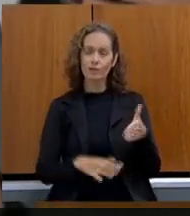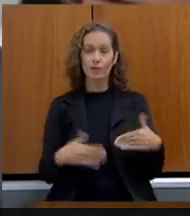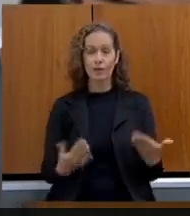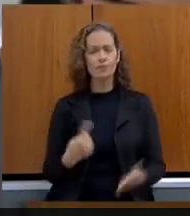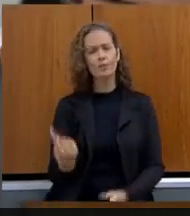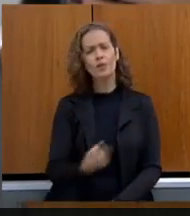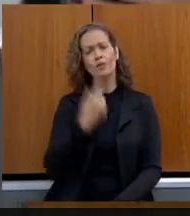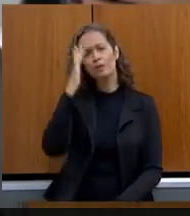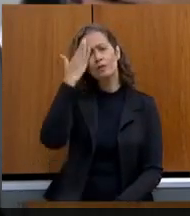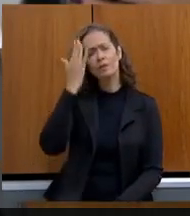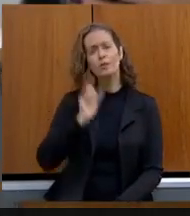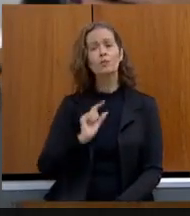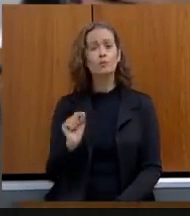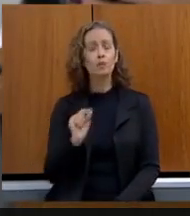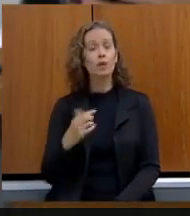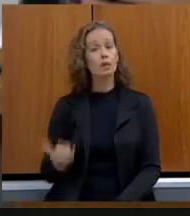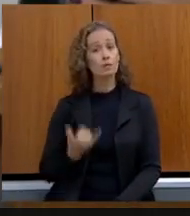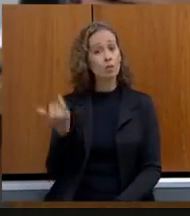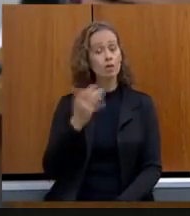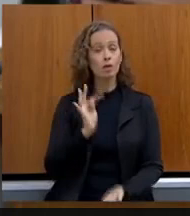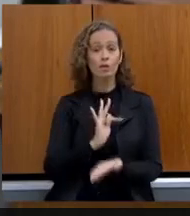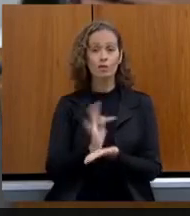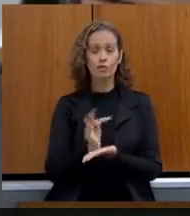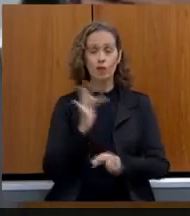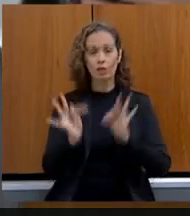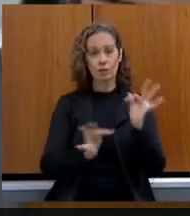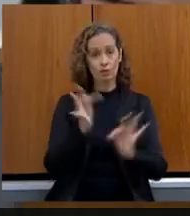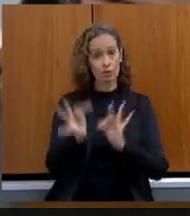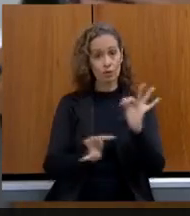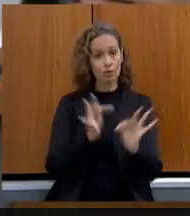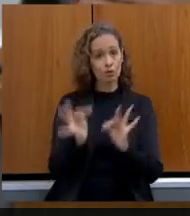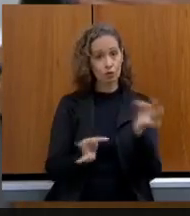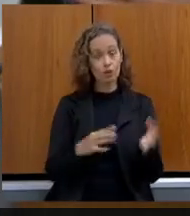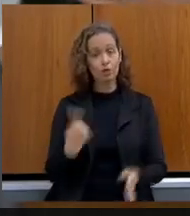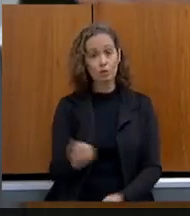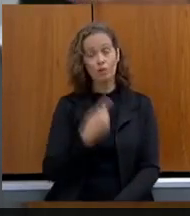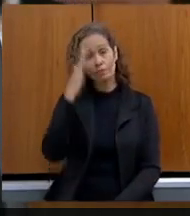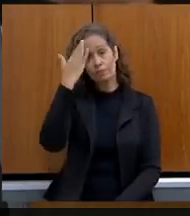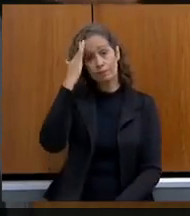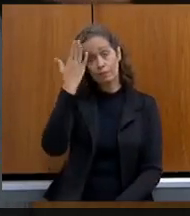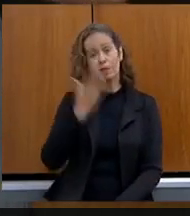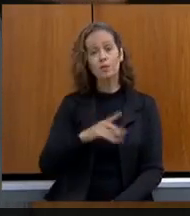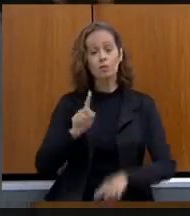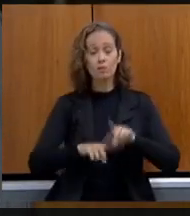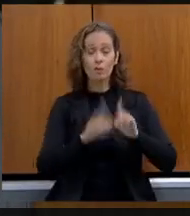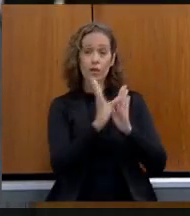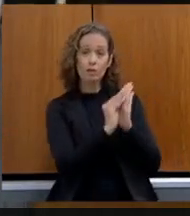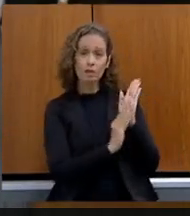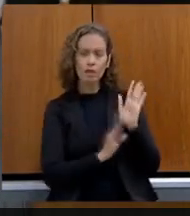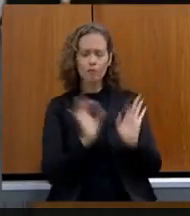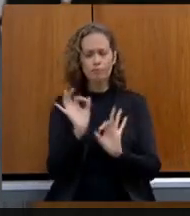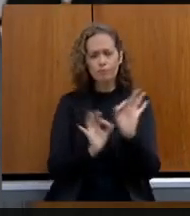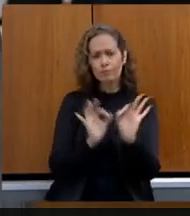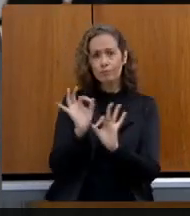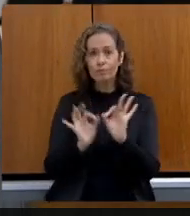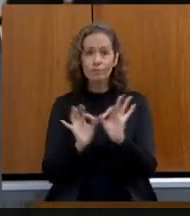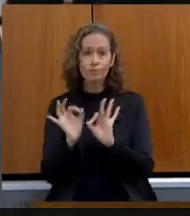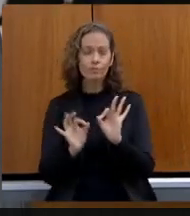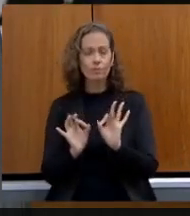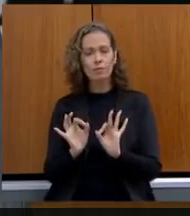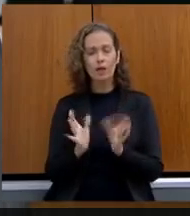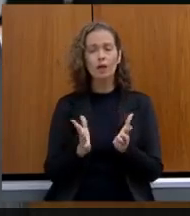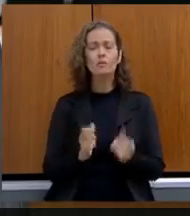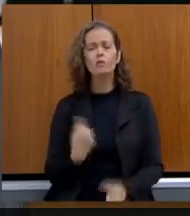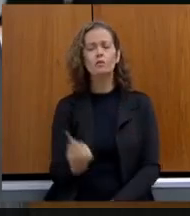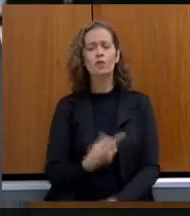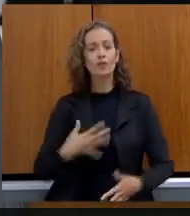gente entende que é muito importante a tecnologia a gente entende que é muito importante o material feito com muito e nós temos aí